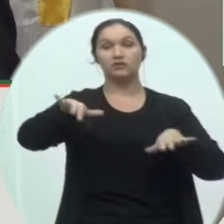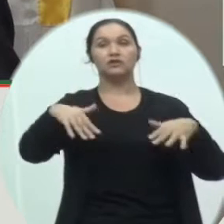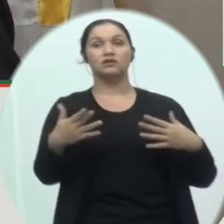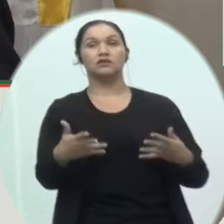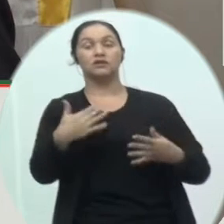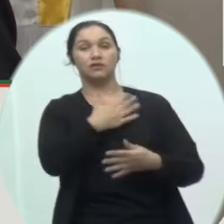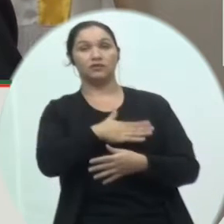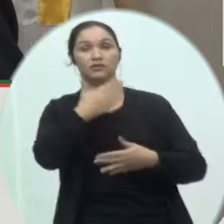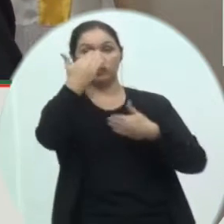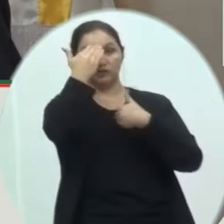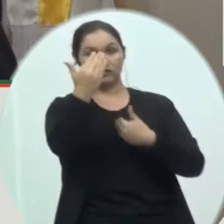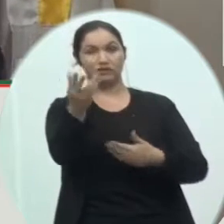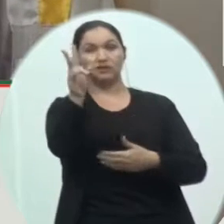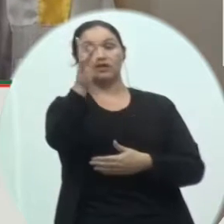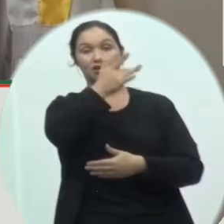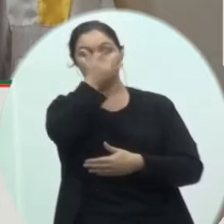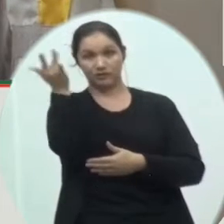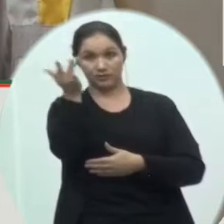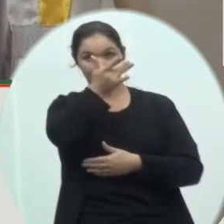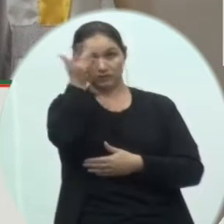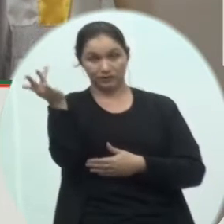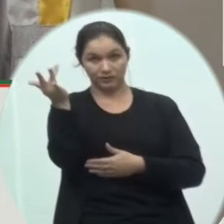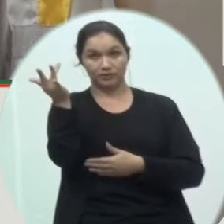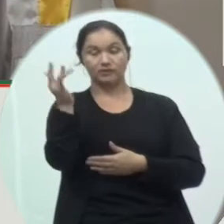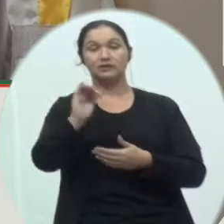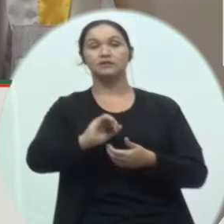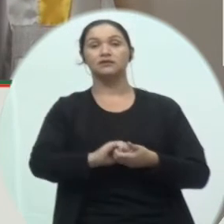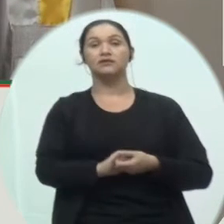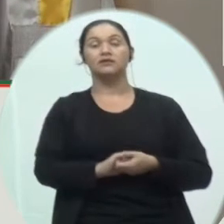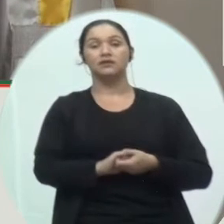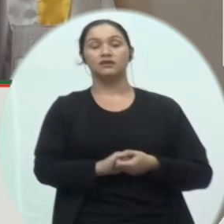todas as pessoas que, de uma forma ou de outra,